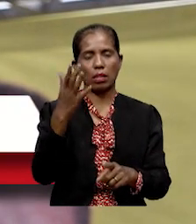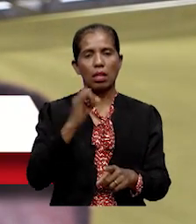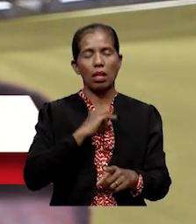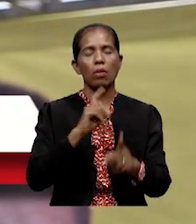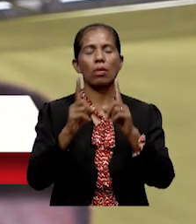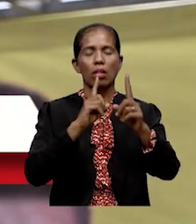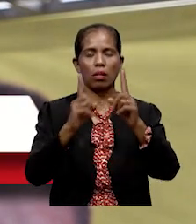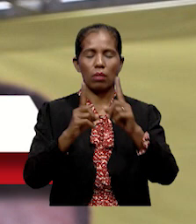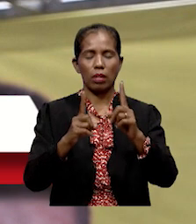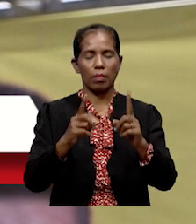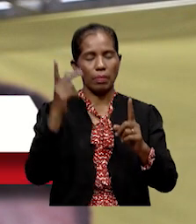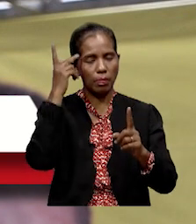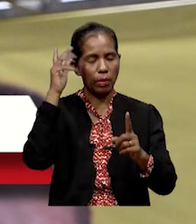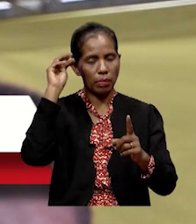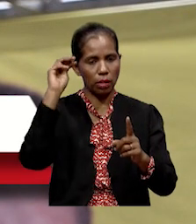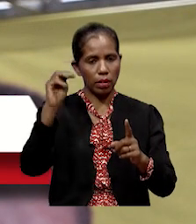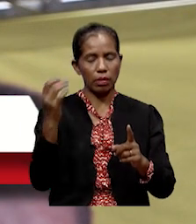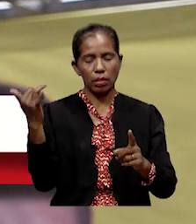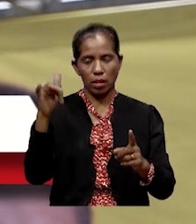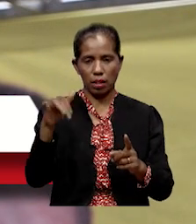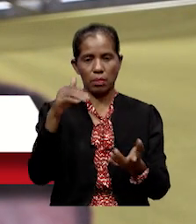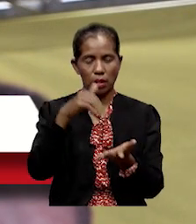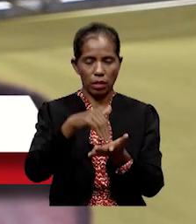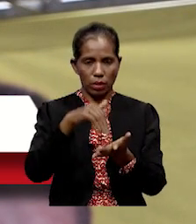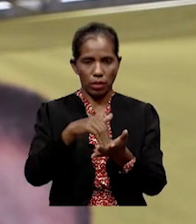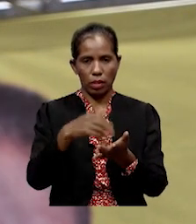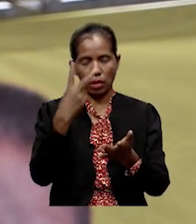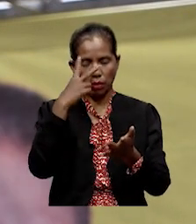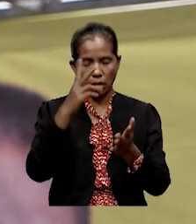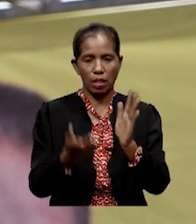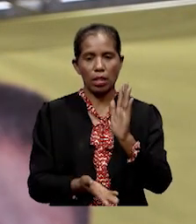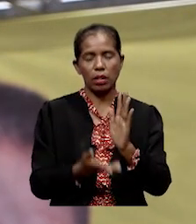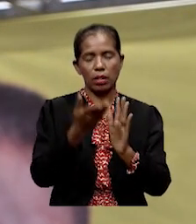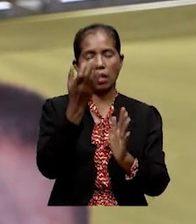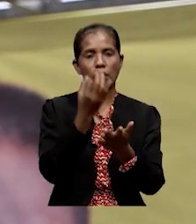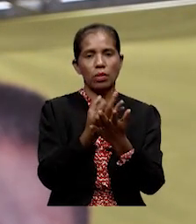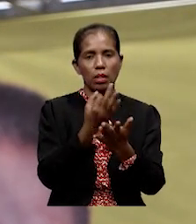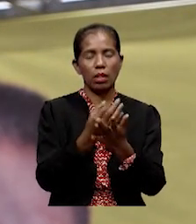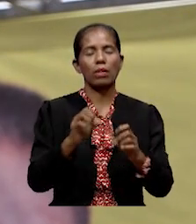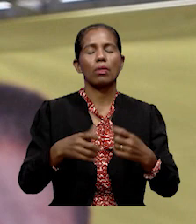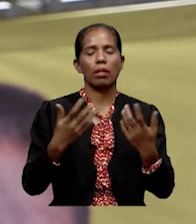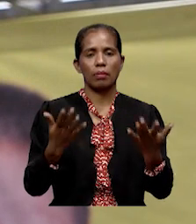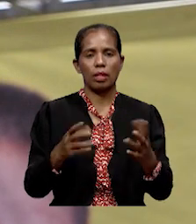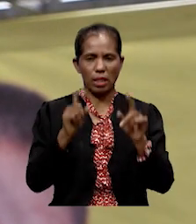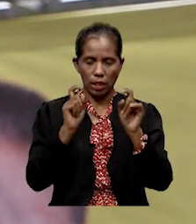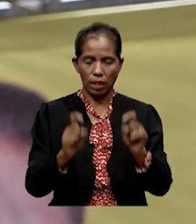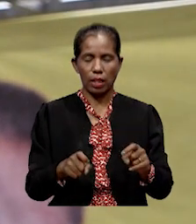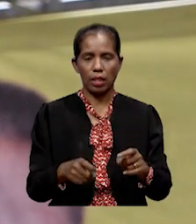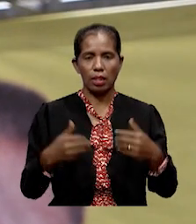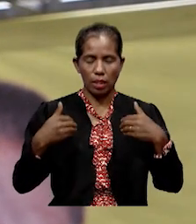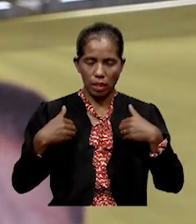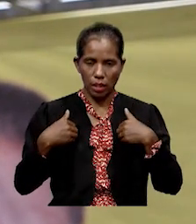sida se vai estuda para atu hare salário mínimo e batois da be. Tamba tem que ia discussão